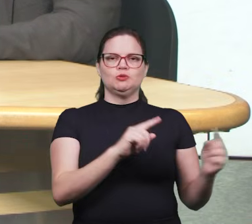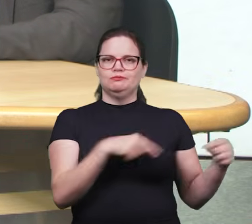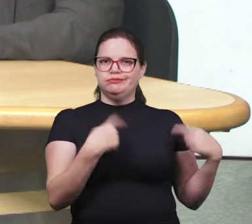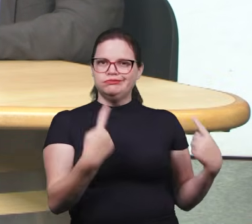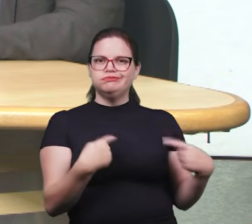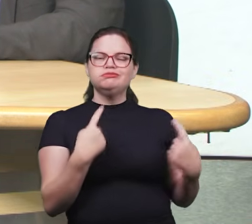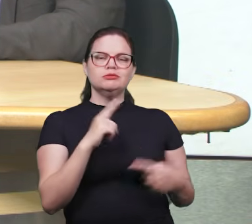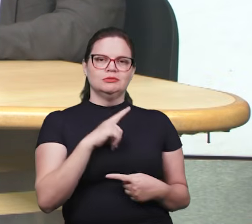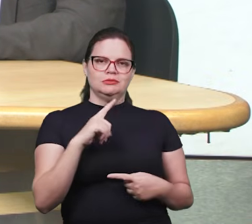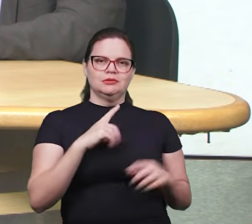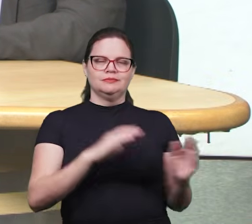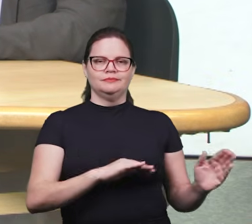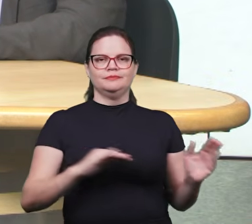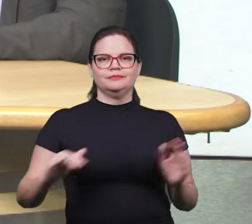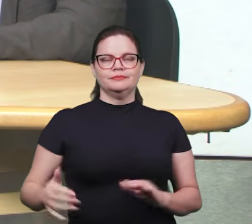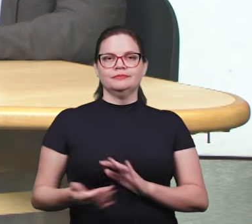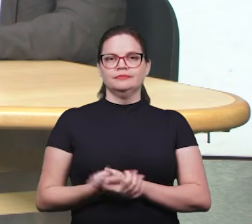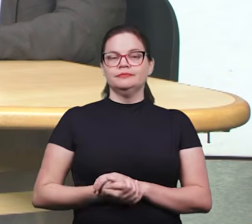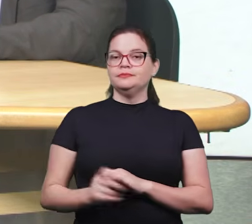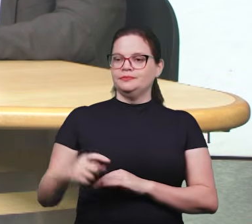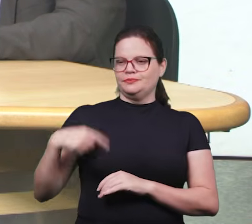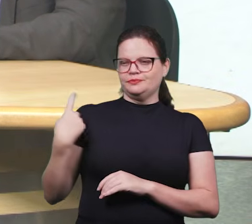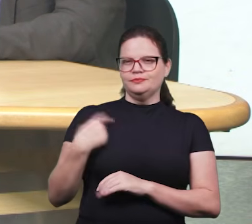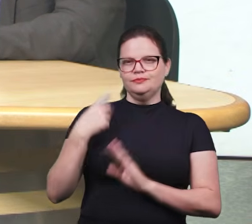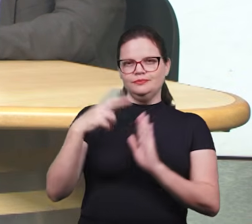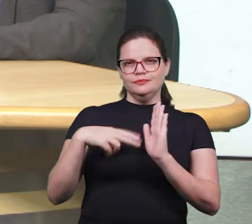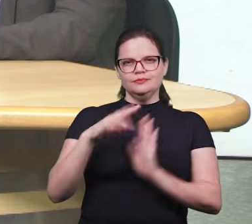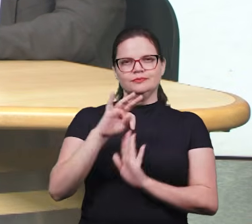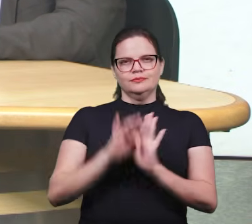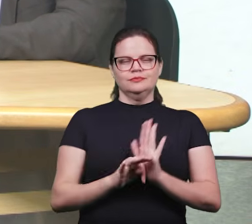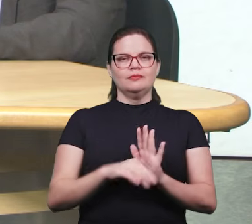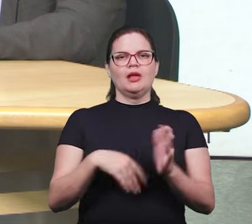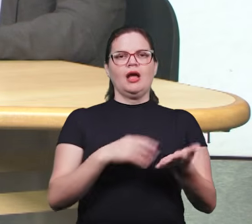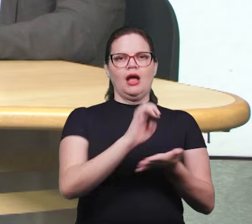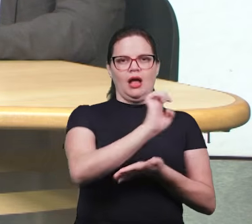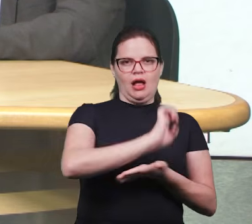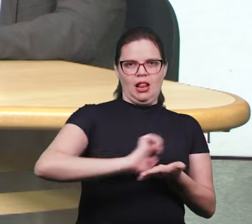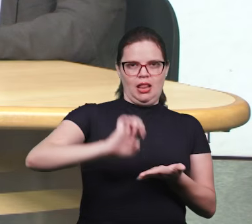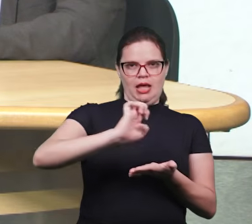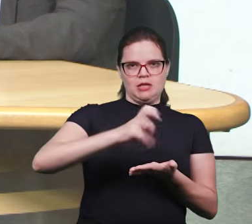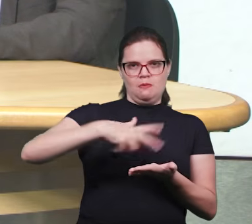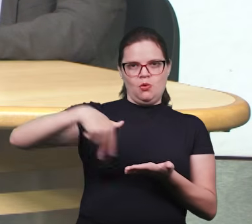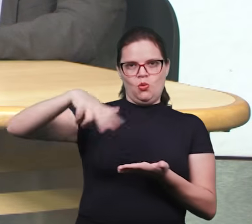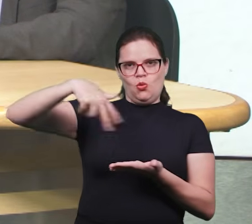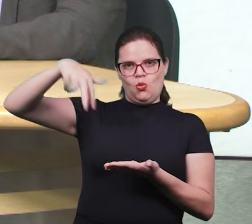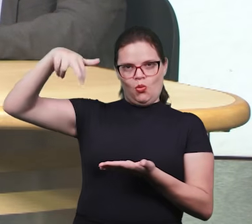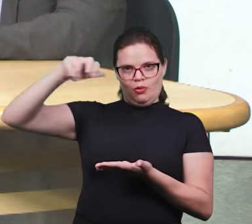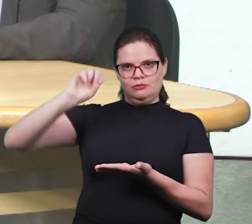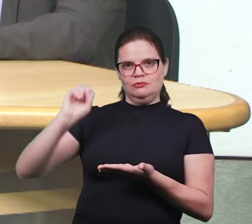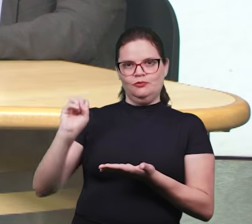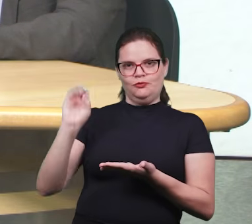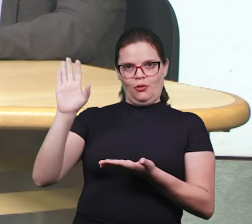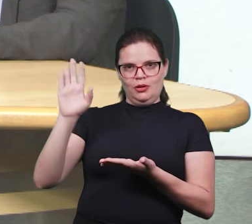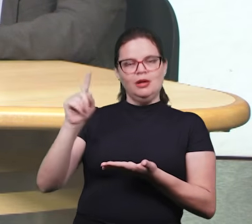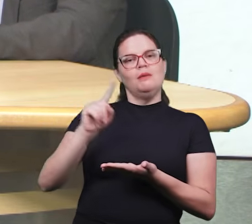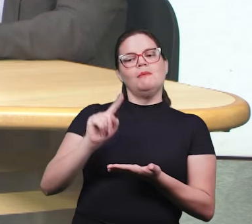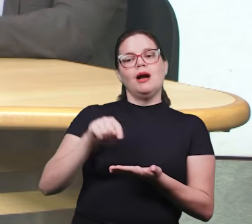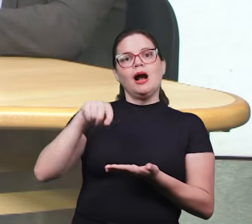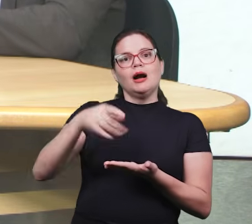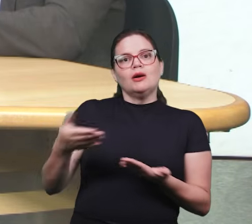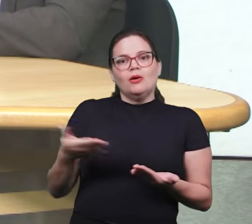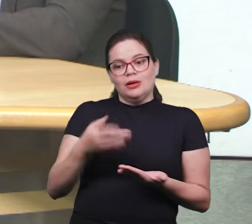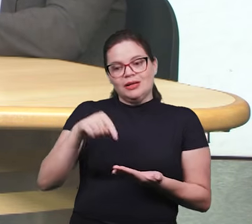nós vemos que nessa transição de Elias para Eliseu, aconteceu algo semelhante com os